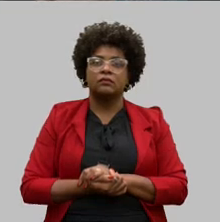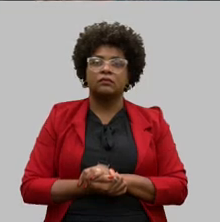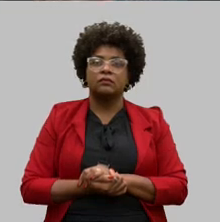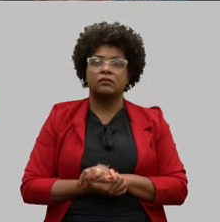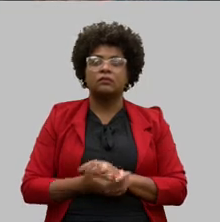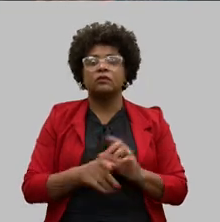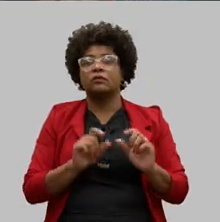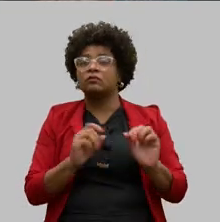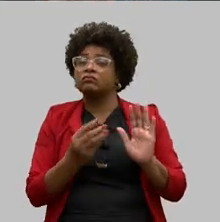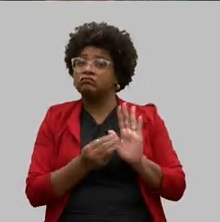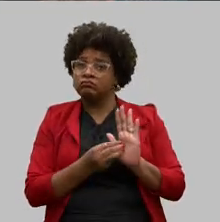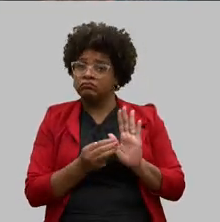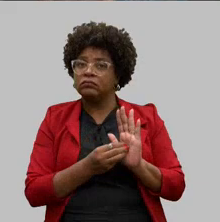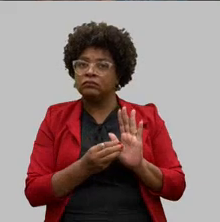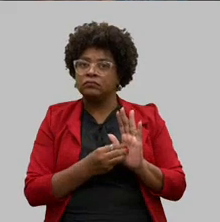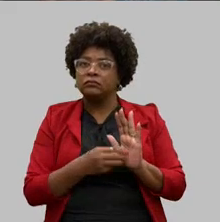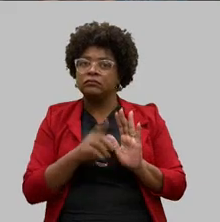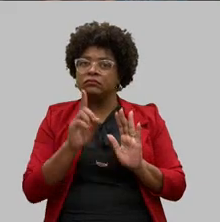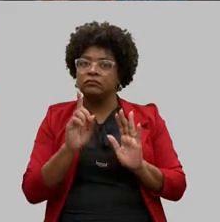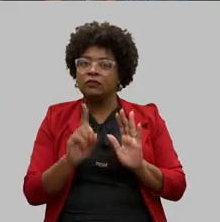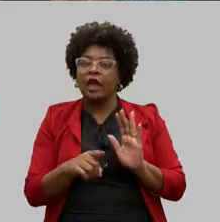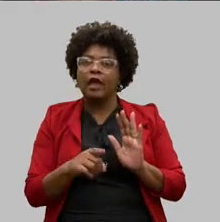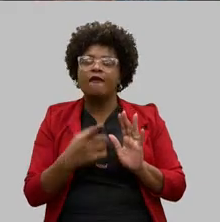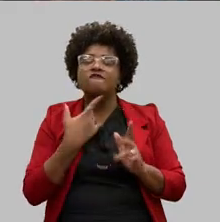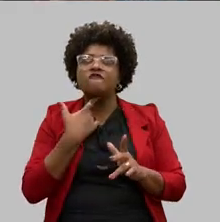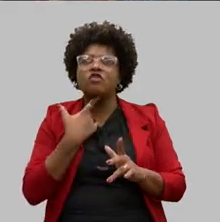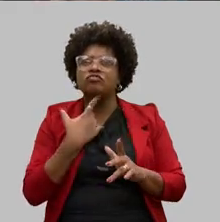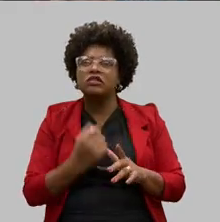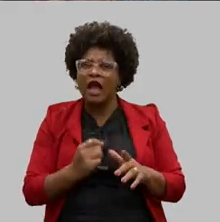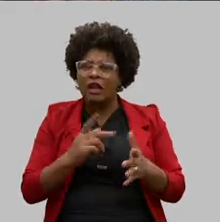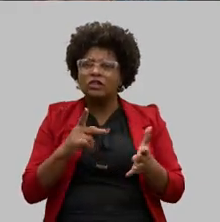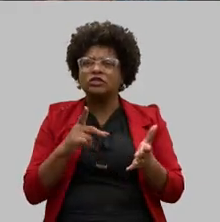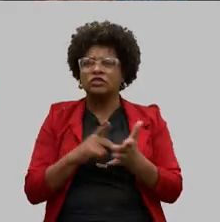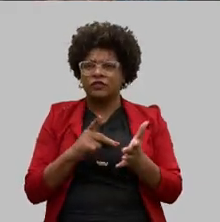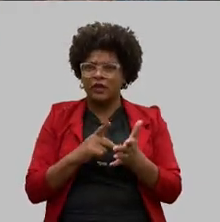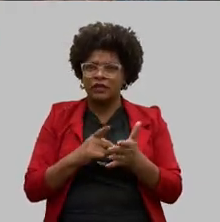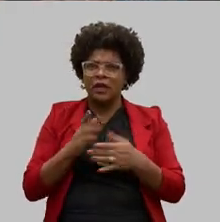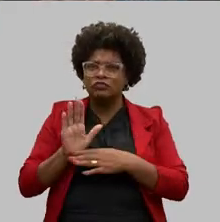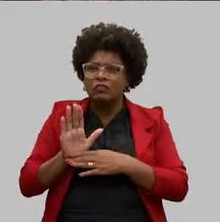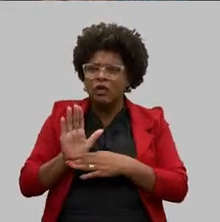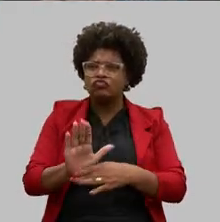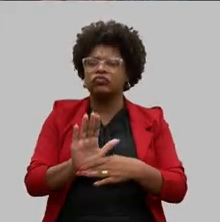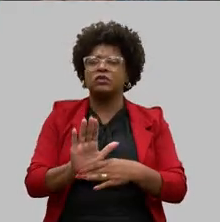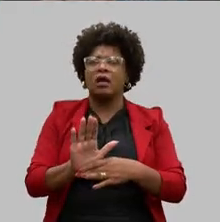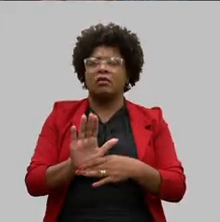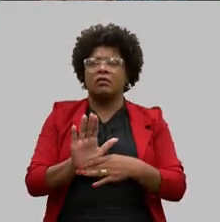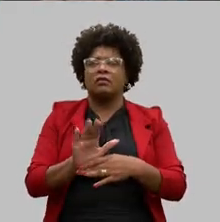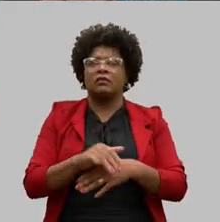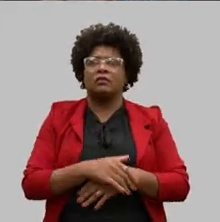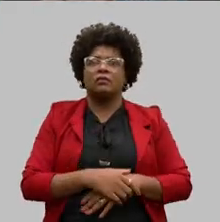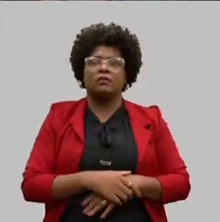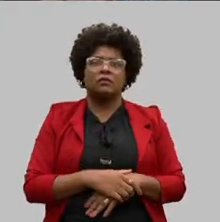que tá faltando é sangue nos olhos para poder ajudar para poder colaborar